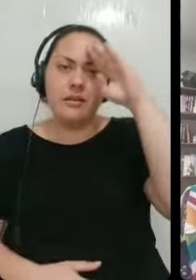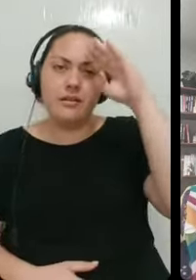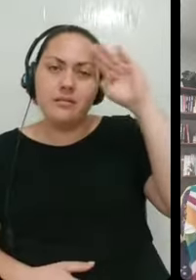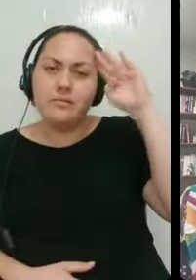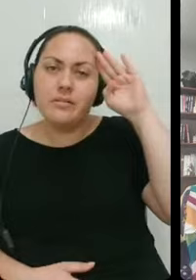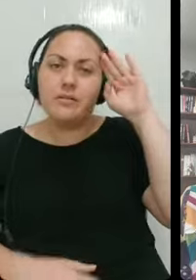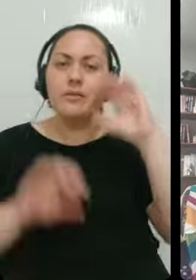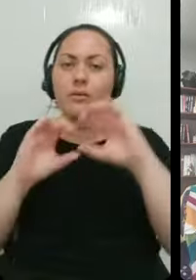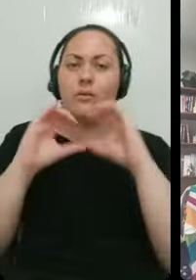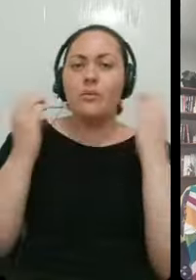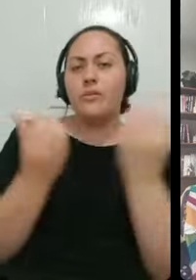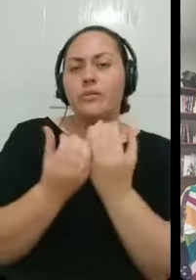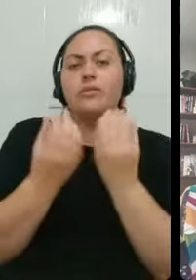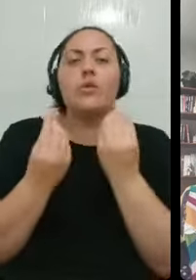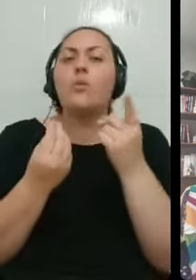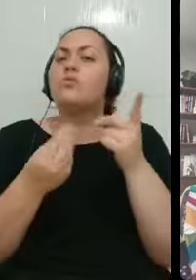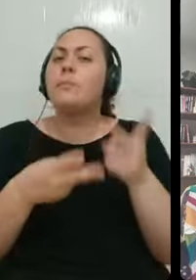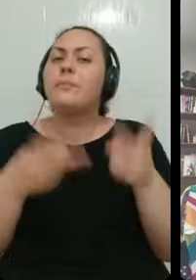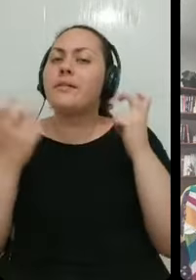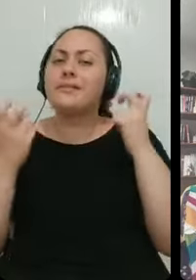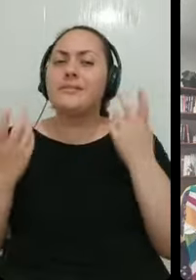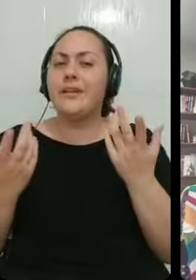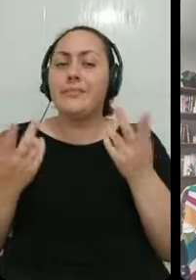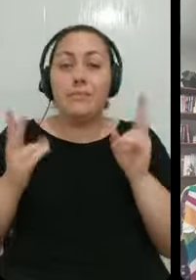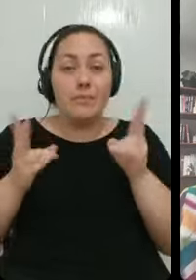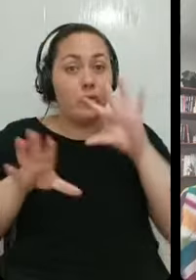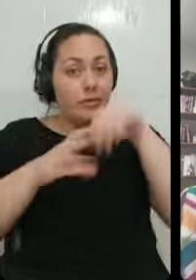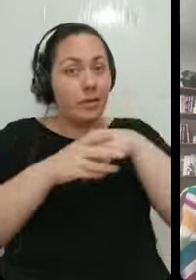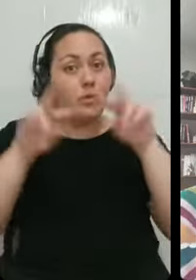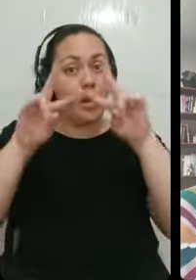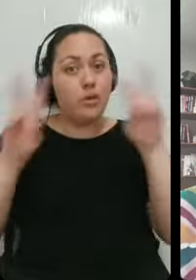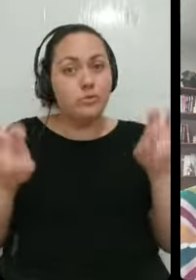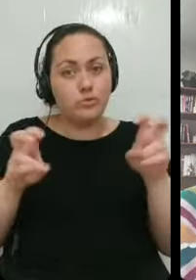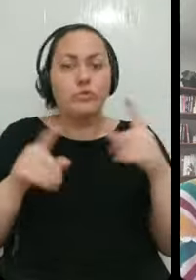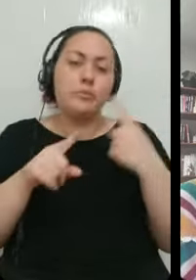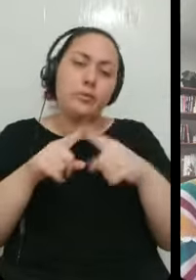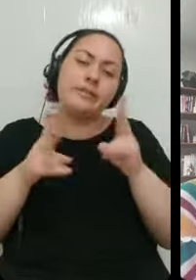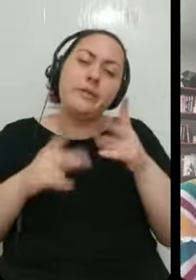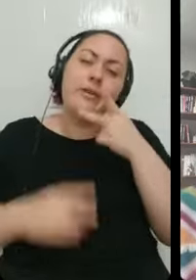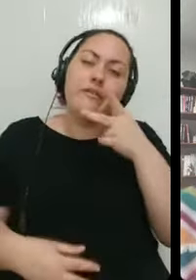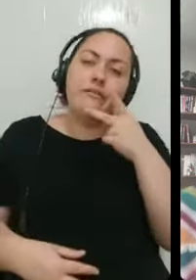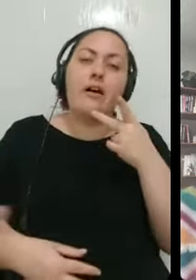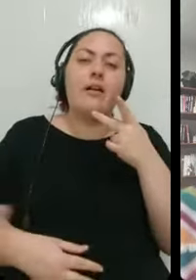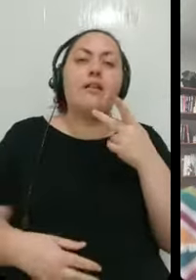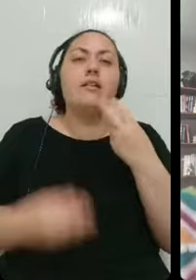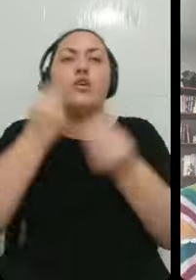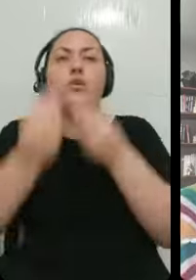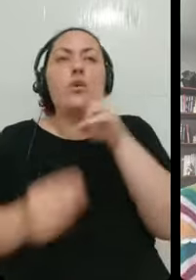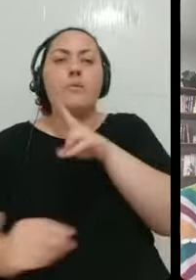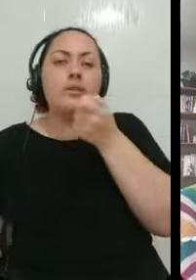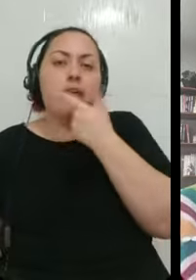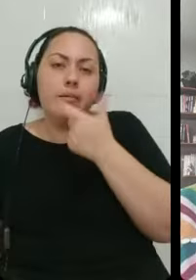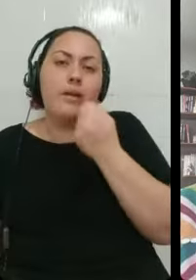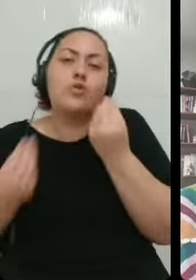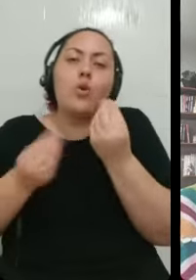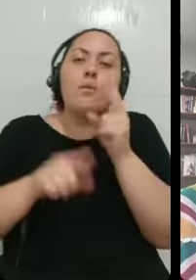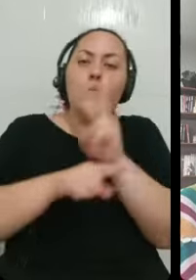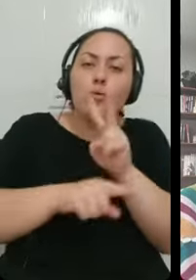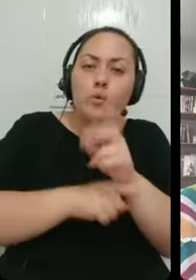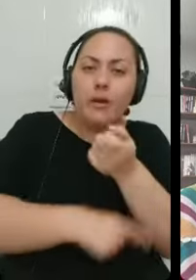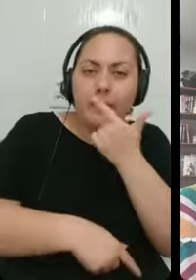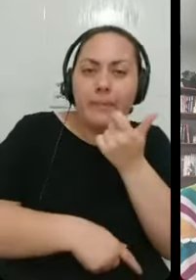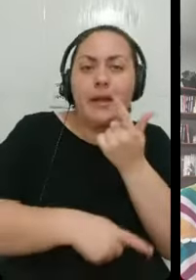assim, né, dentro desse tema, né? Porque a gente fala da questão da administração, da conservação, né,